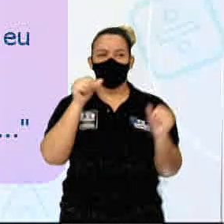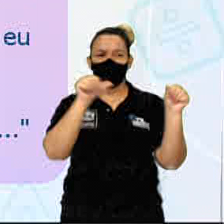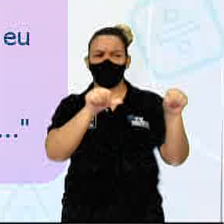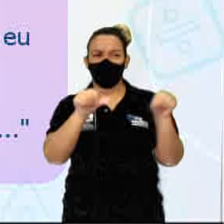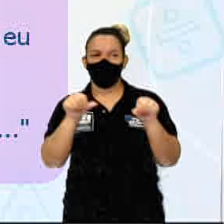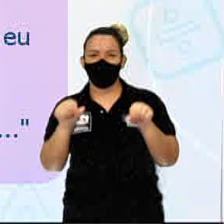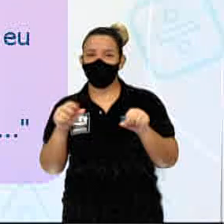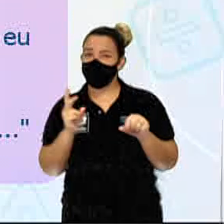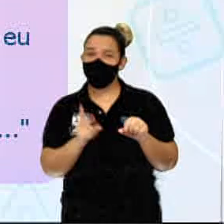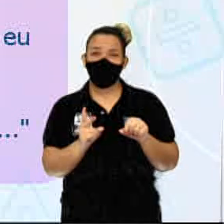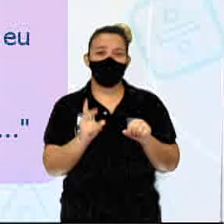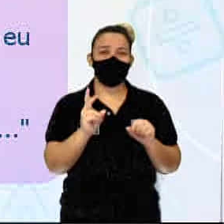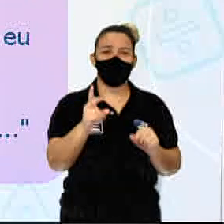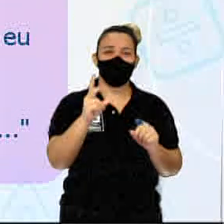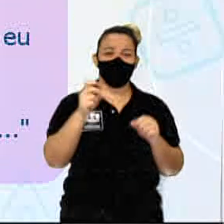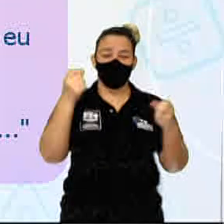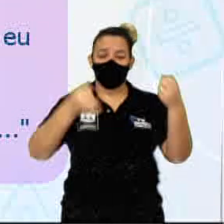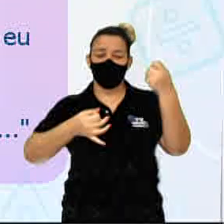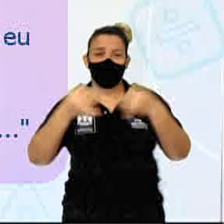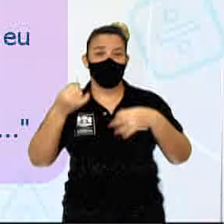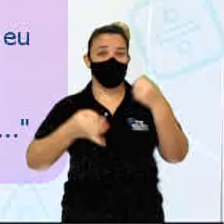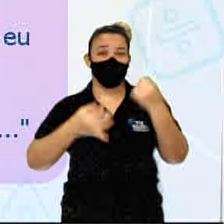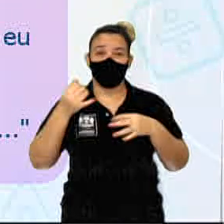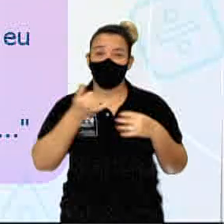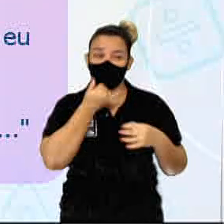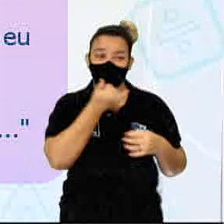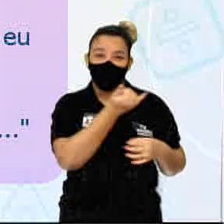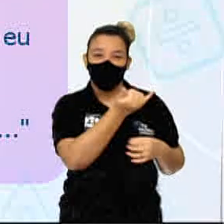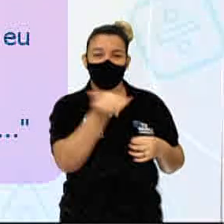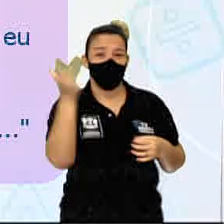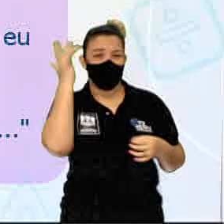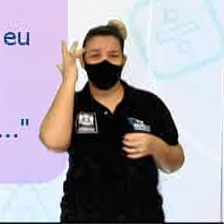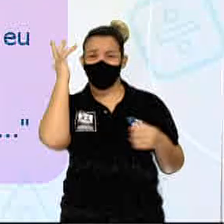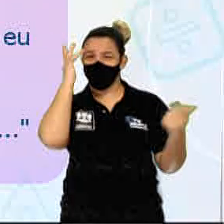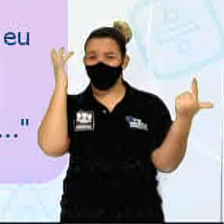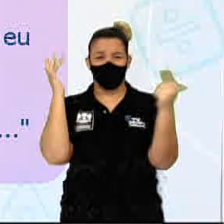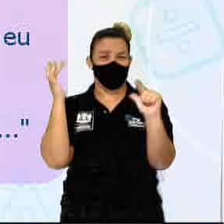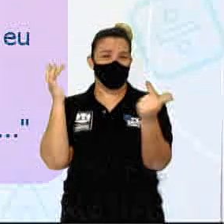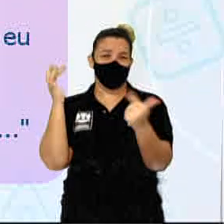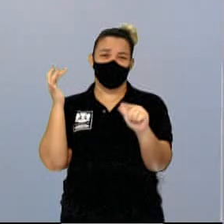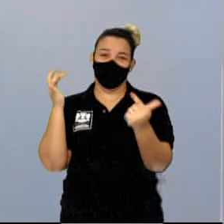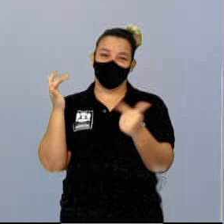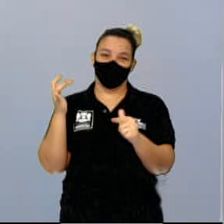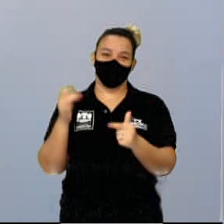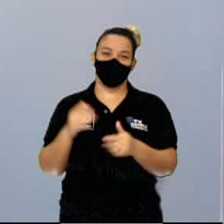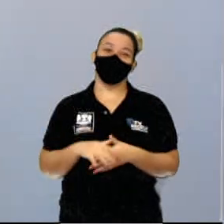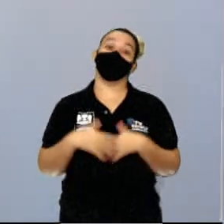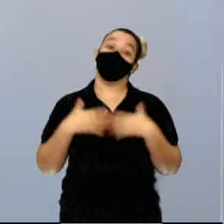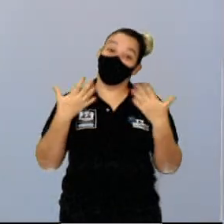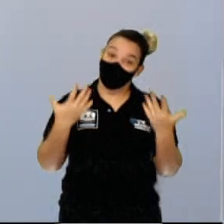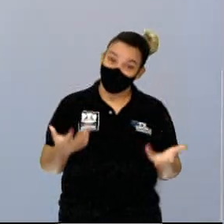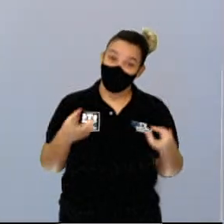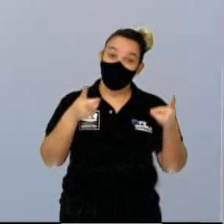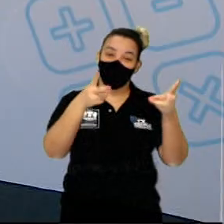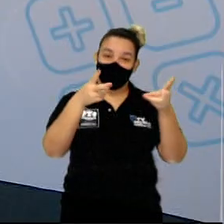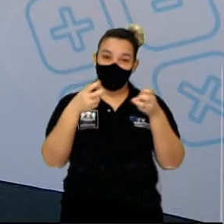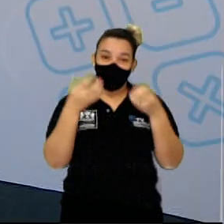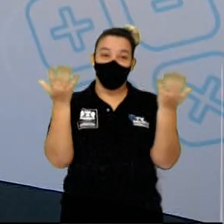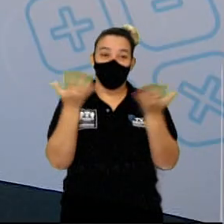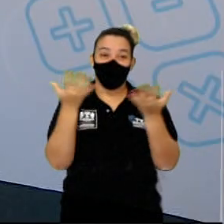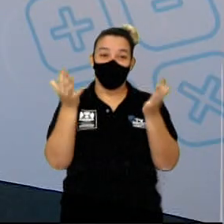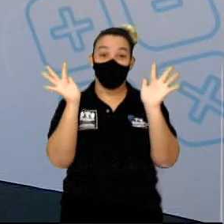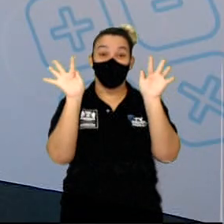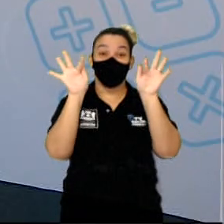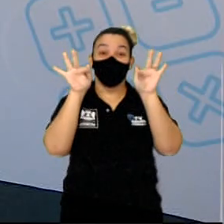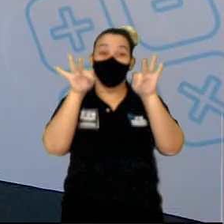sempre haverá um meio de justificar sua falta de bom senso. É isso, gente. Nós ficamos por aqui nessa